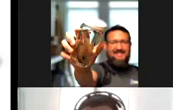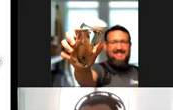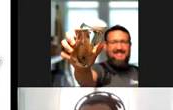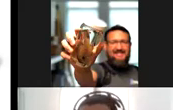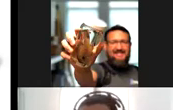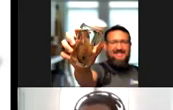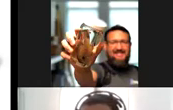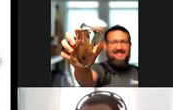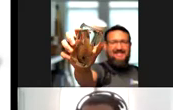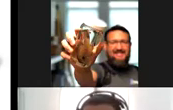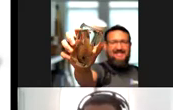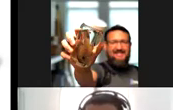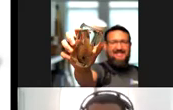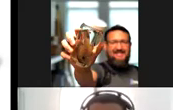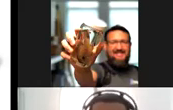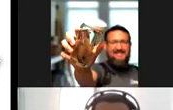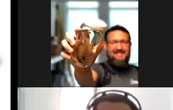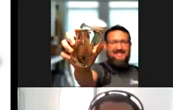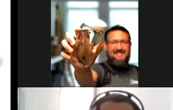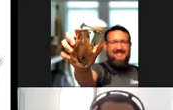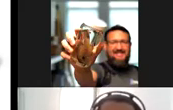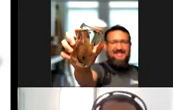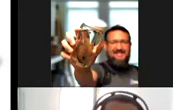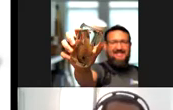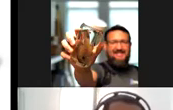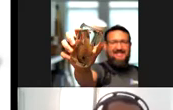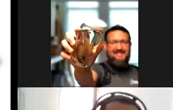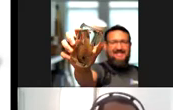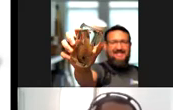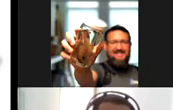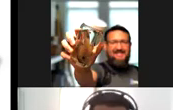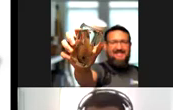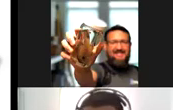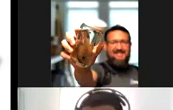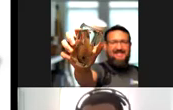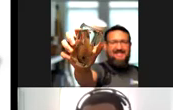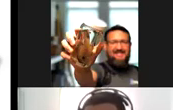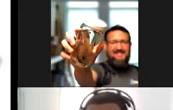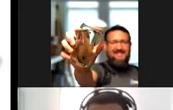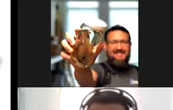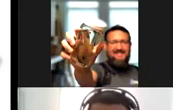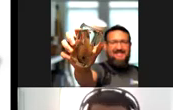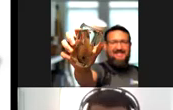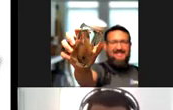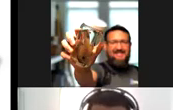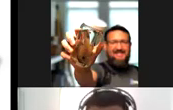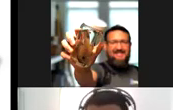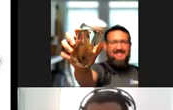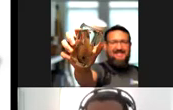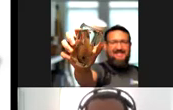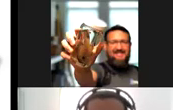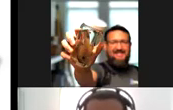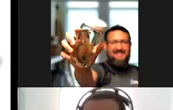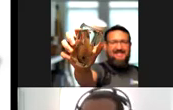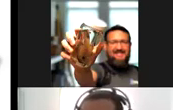E saindo um pouco da literatura, né, desse mundo nosso científico, esses trabalhos eles também são aplicados para tomada de decisão pelo